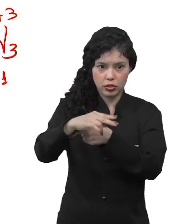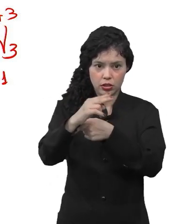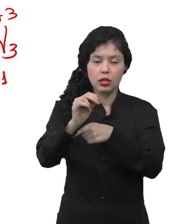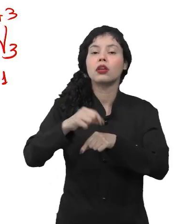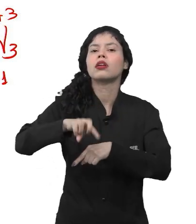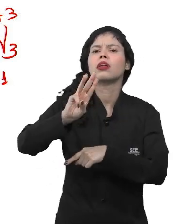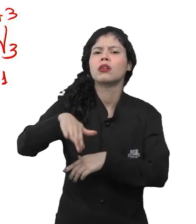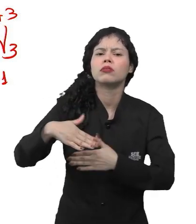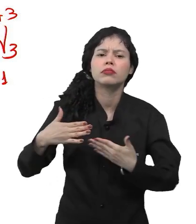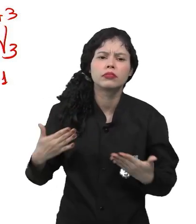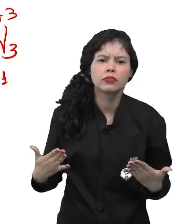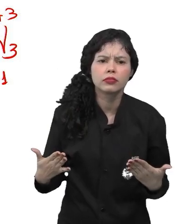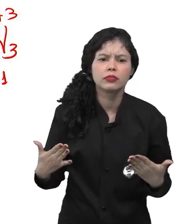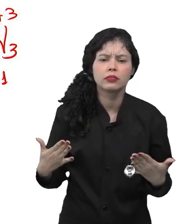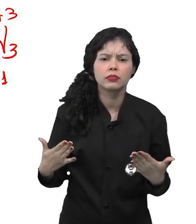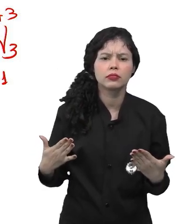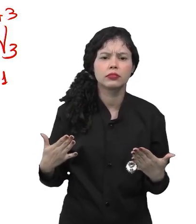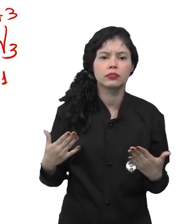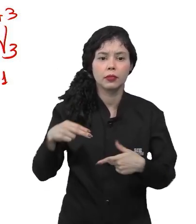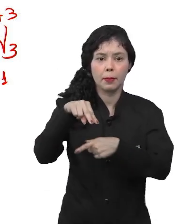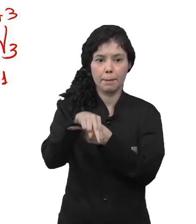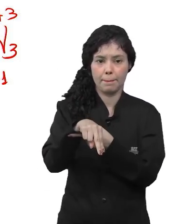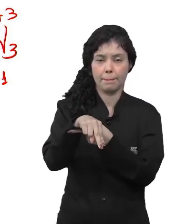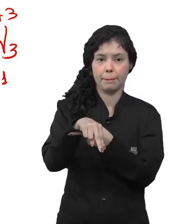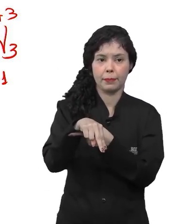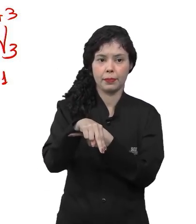Quem são os nitratos, gente? Ó,